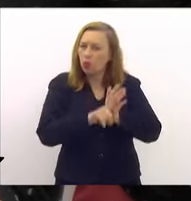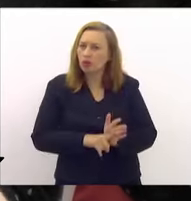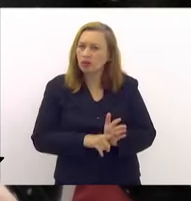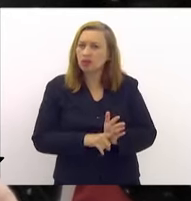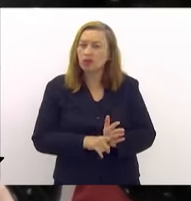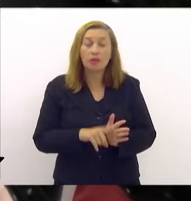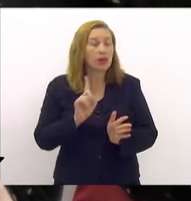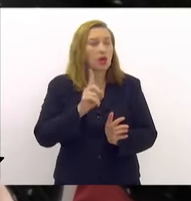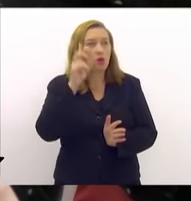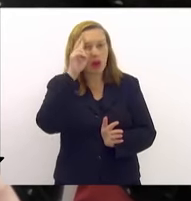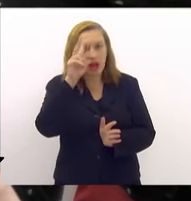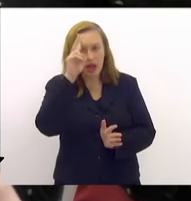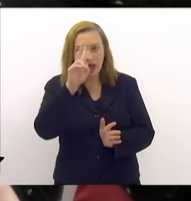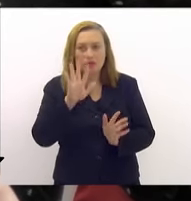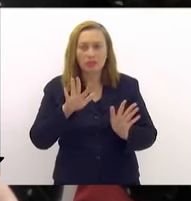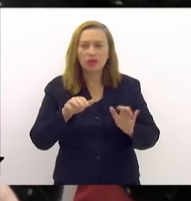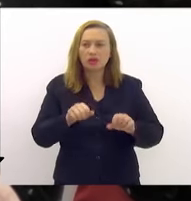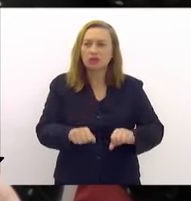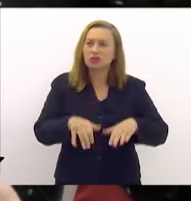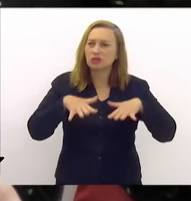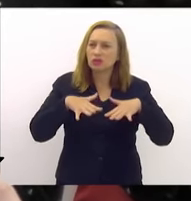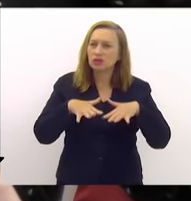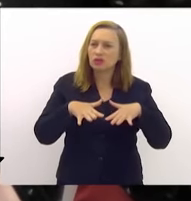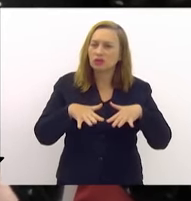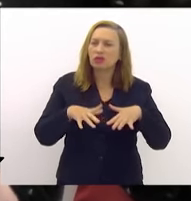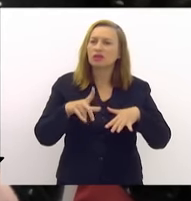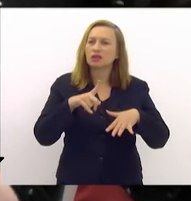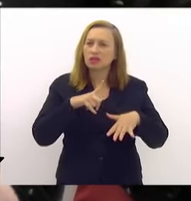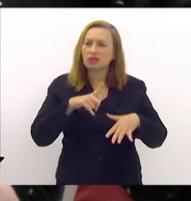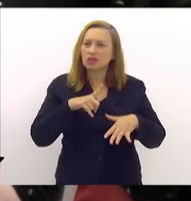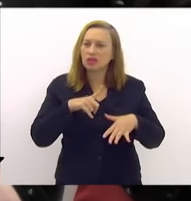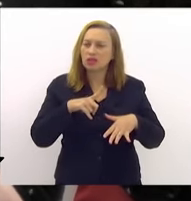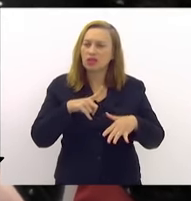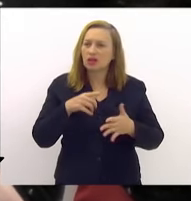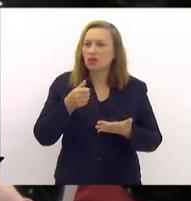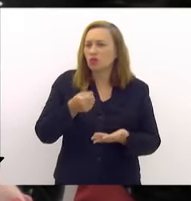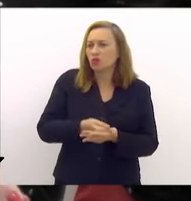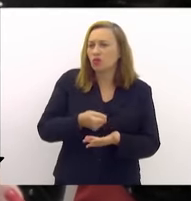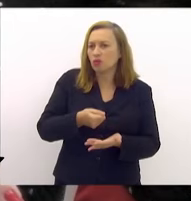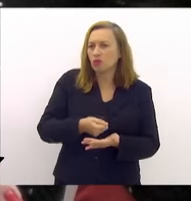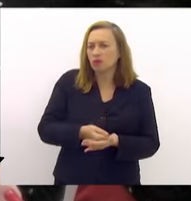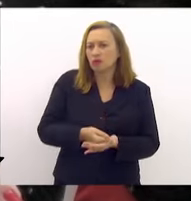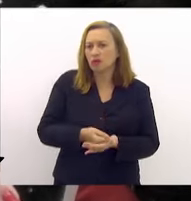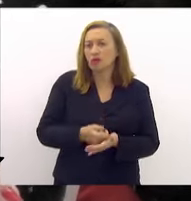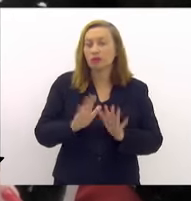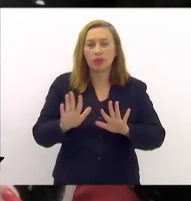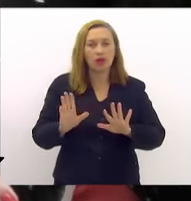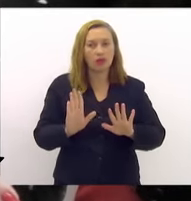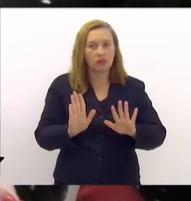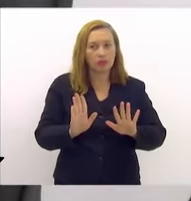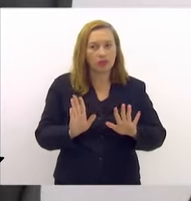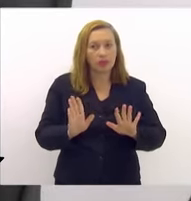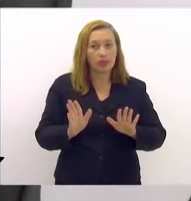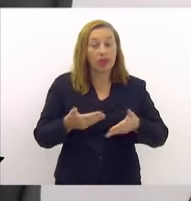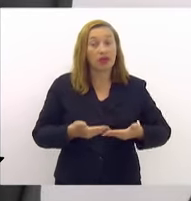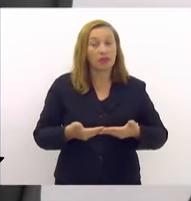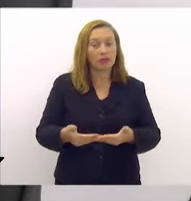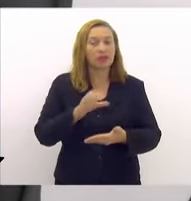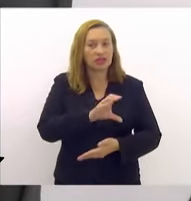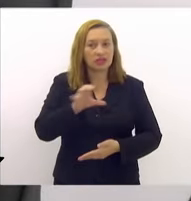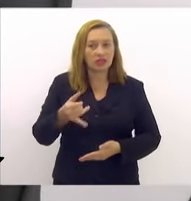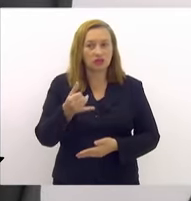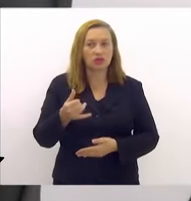eu não me lembro de, plenário, a gente ter reafirmado esse encaminhamento da CCJ. Se me permite uma parte, não é encaminhamento da CCJ. Permito.